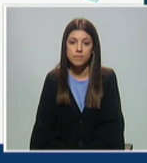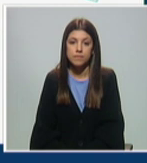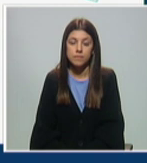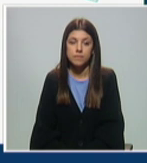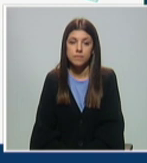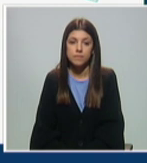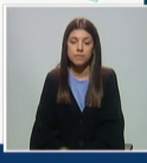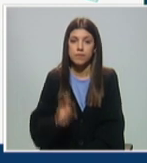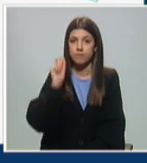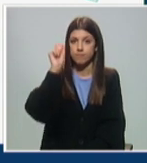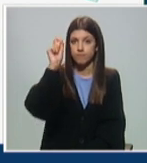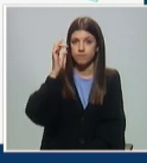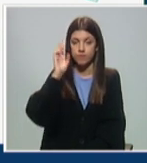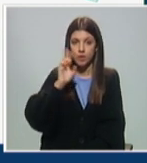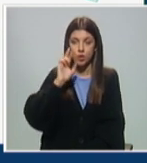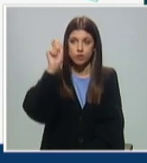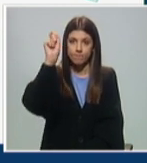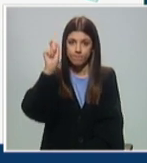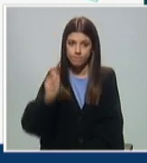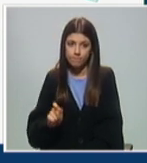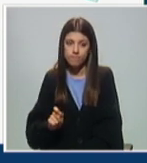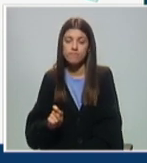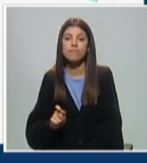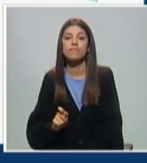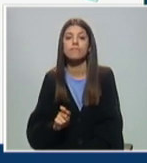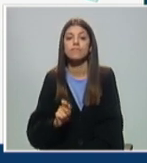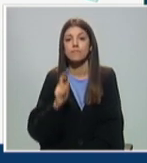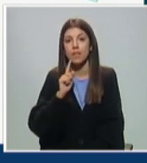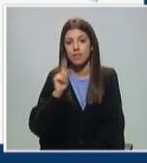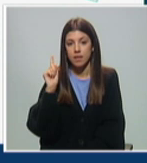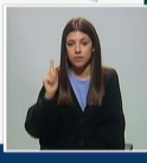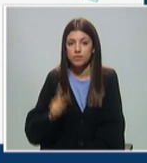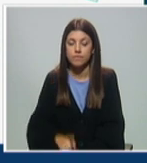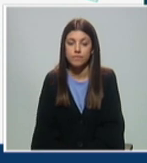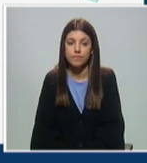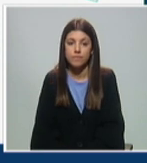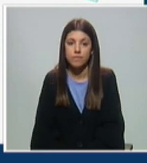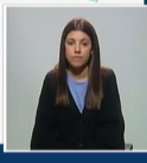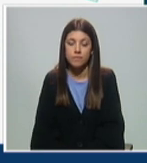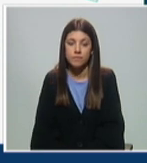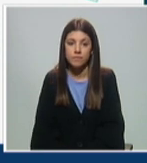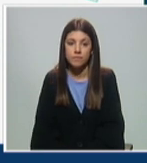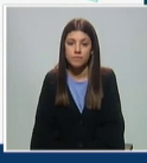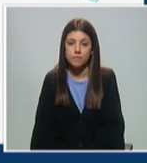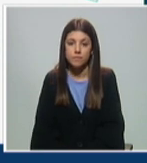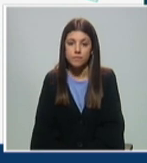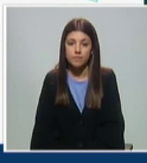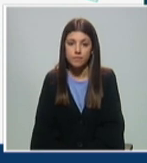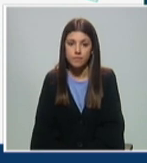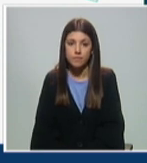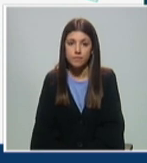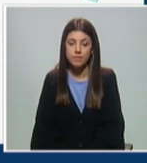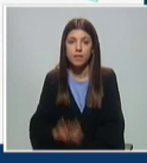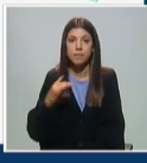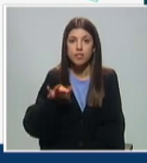direitinho, as colunas que queria e ficou quase concluído.